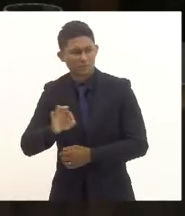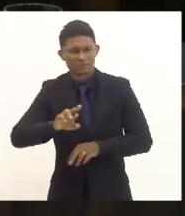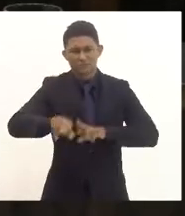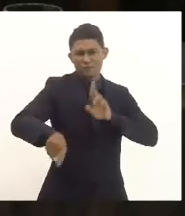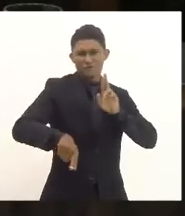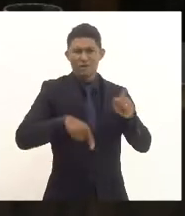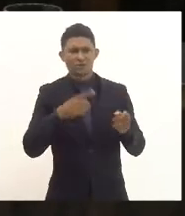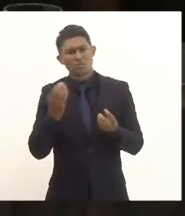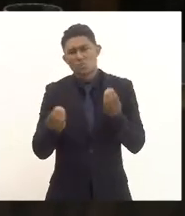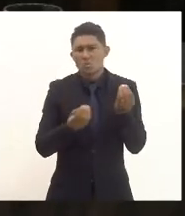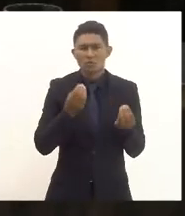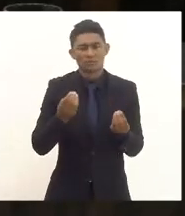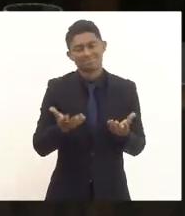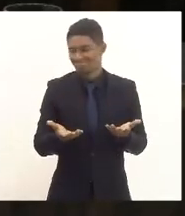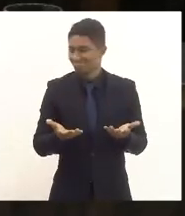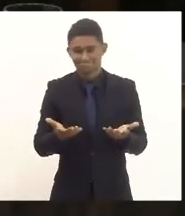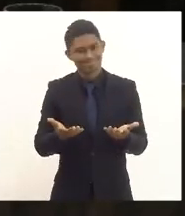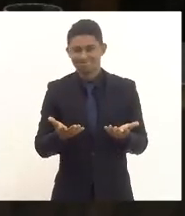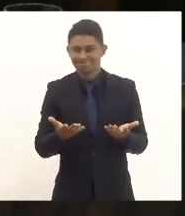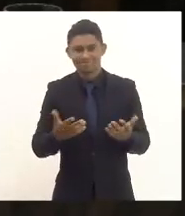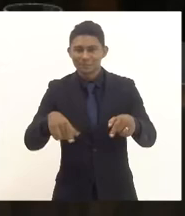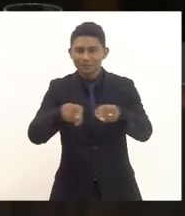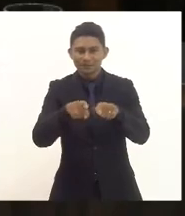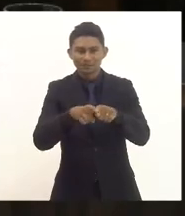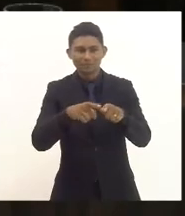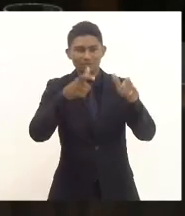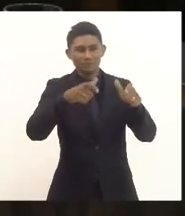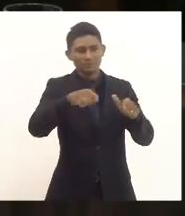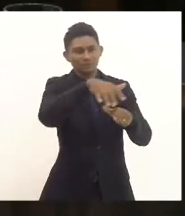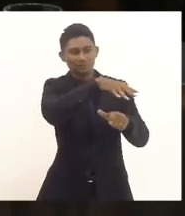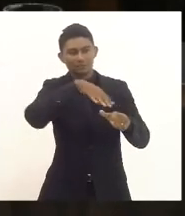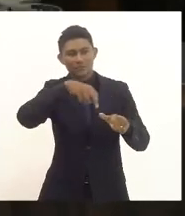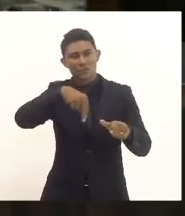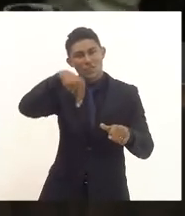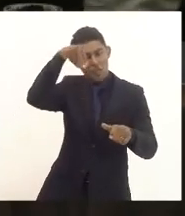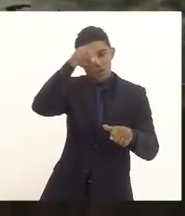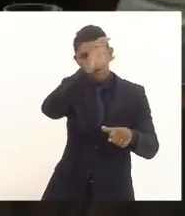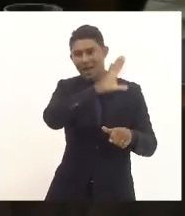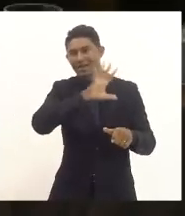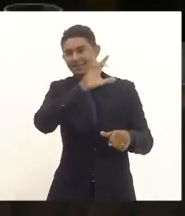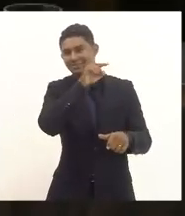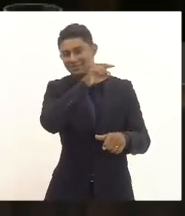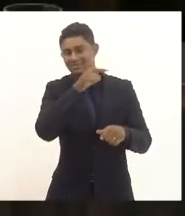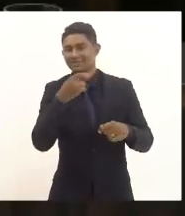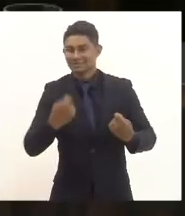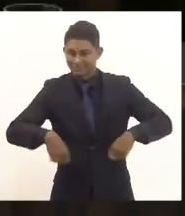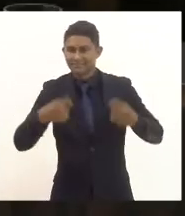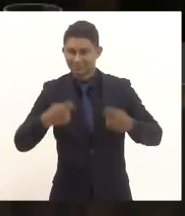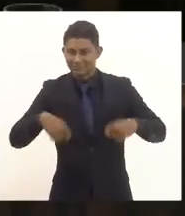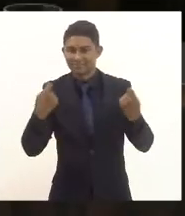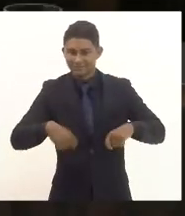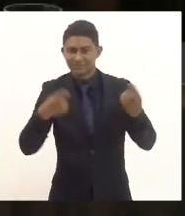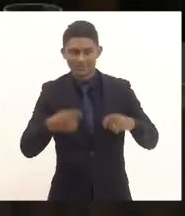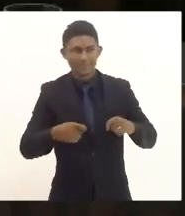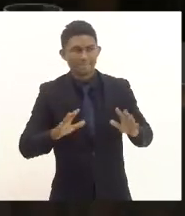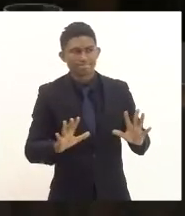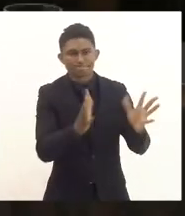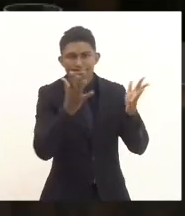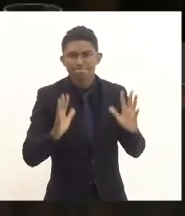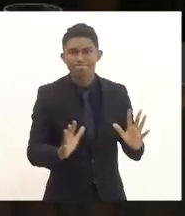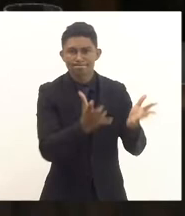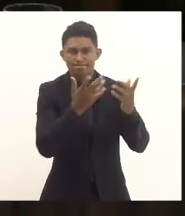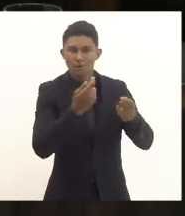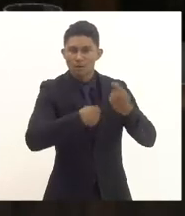como é que pode ir lá na noroeste onde mais precisa na região do estado que mais precisa desenvolvimento